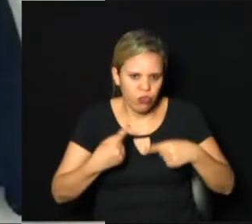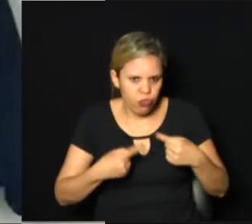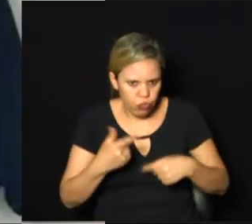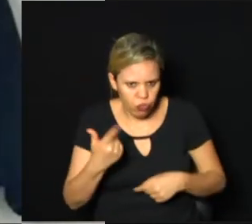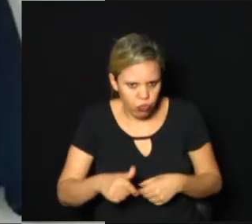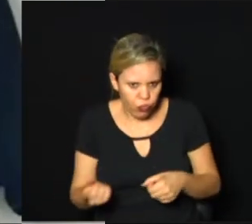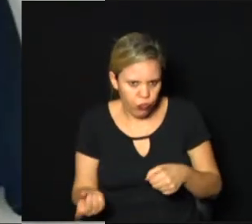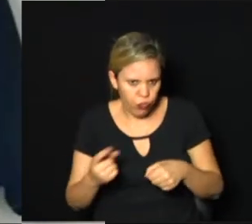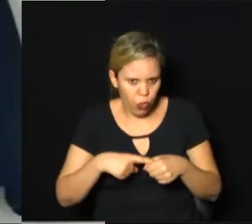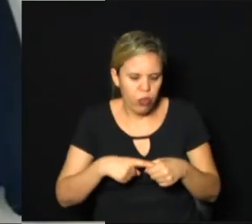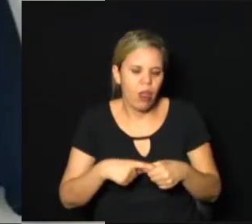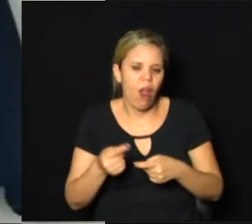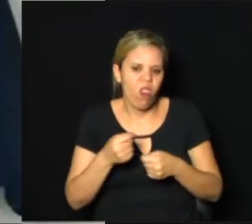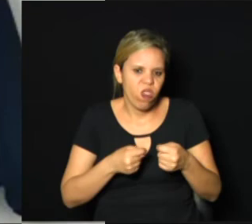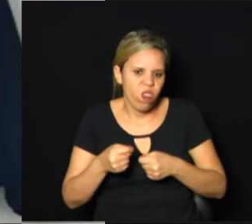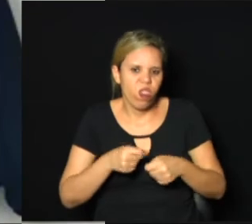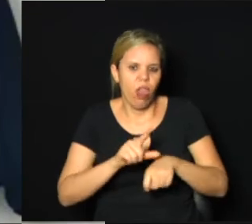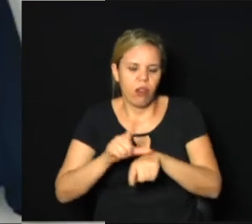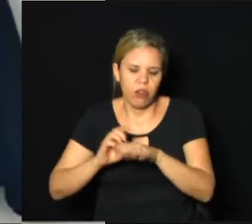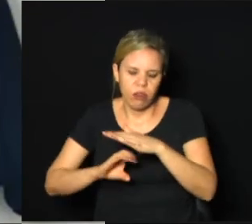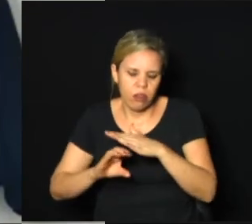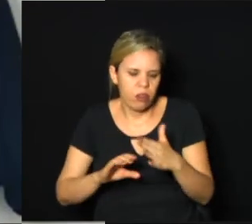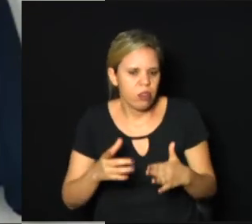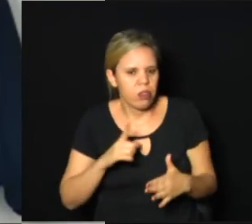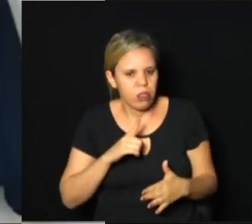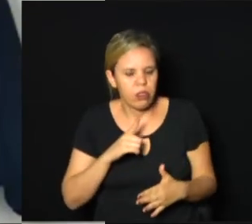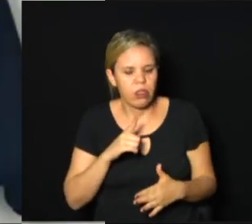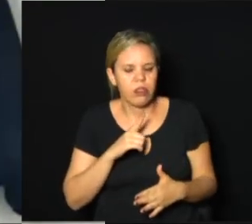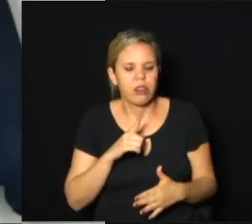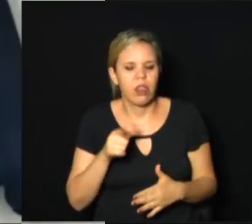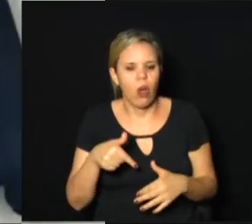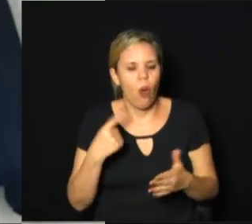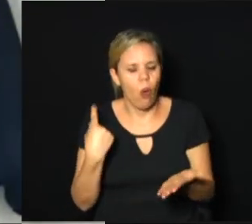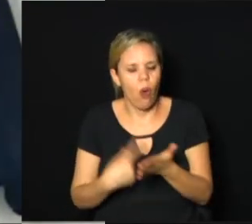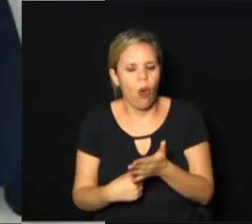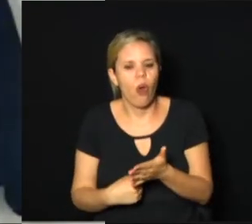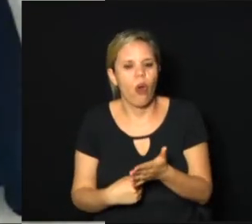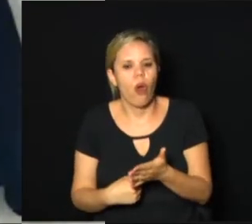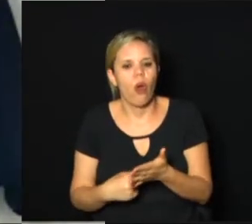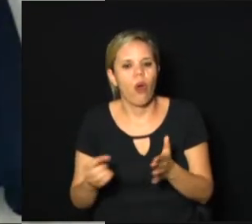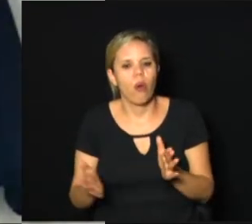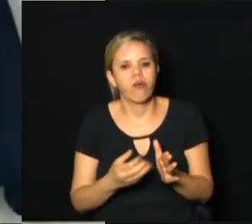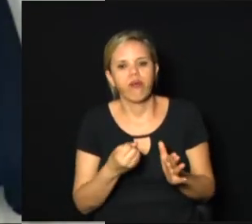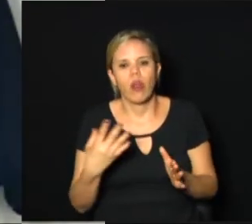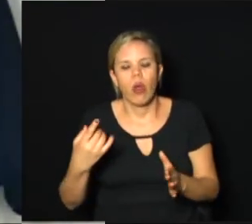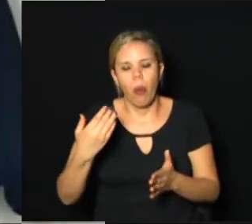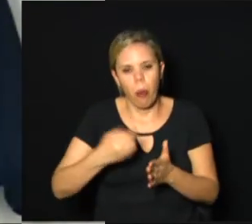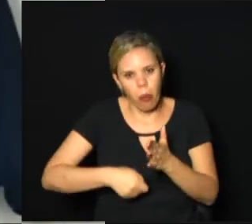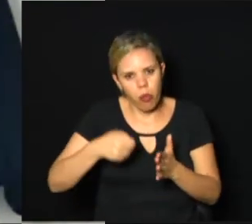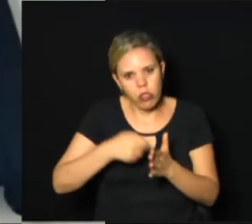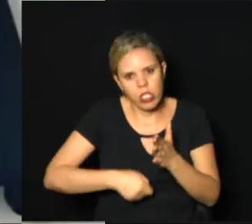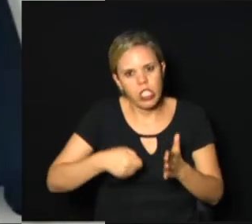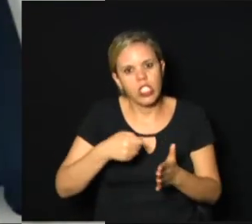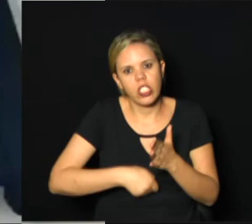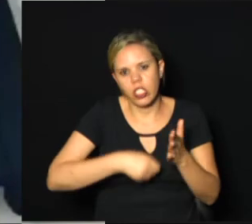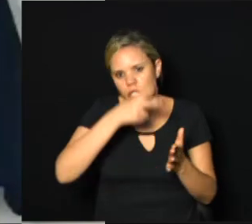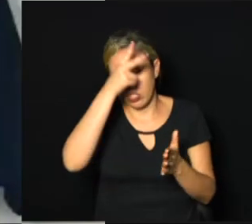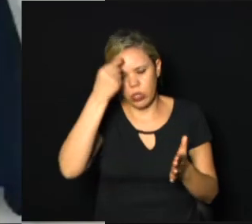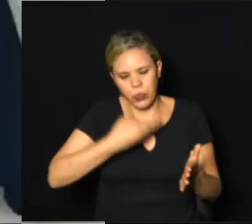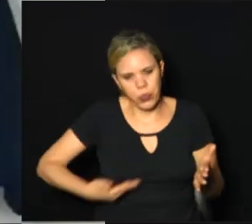da retomada econômica, nós temos que ter esse compromisso, né, de produzir políticas públicas que assegurem